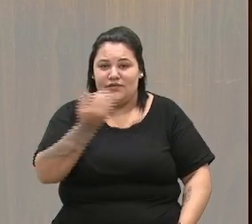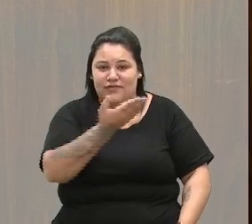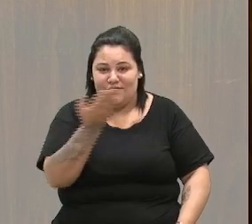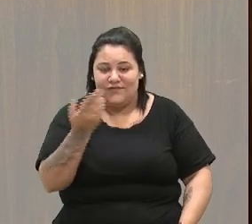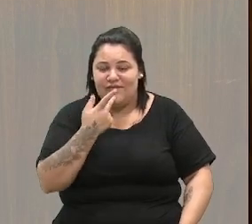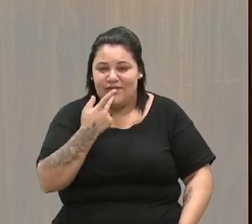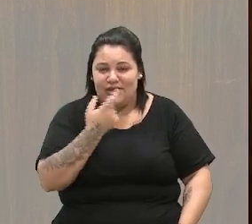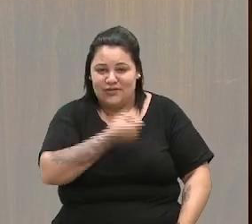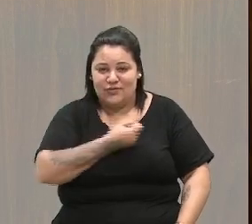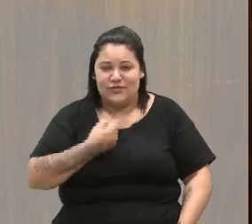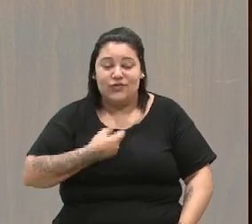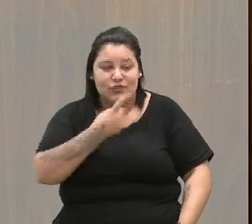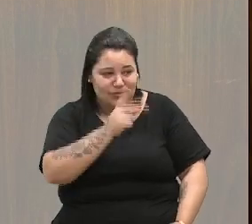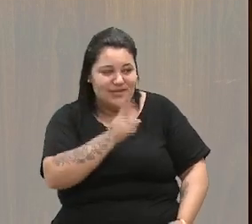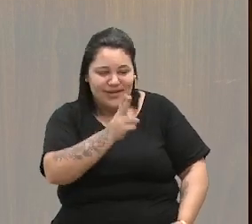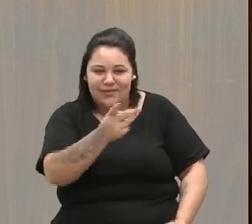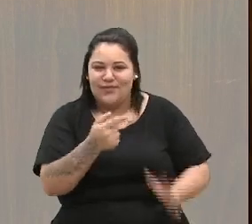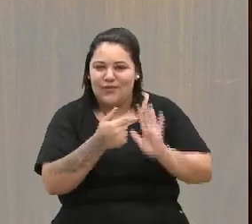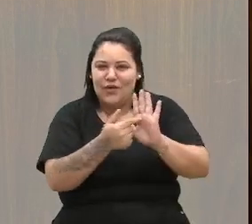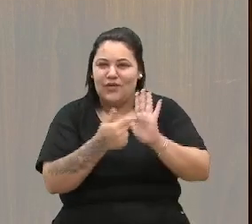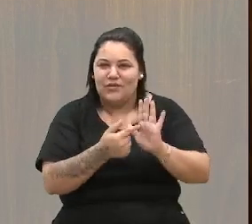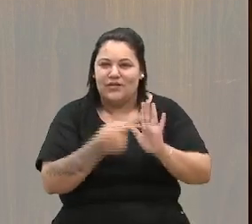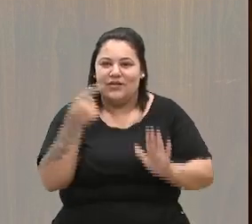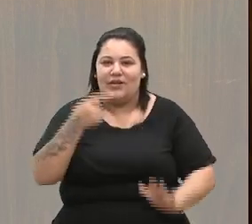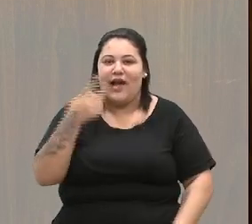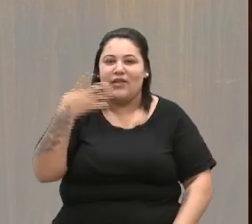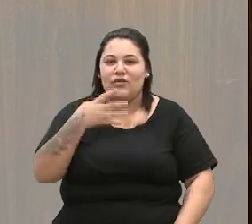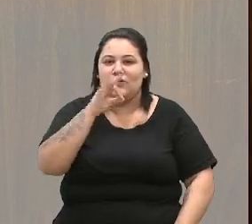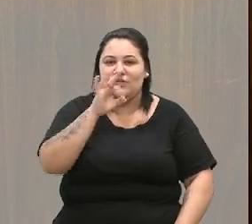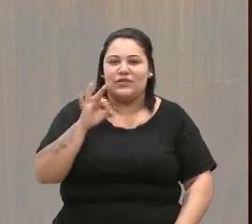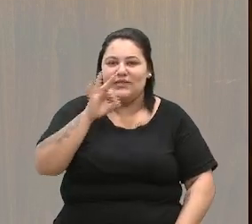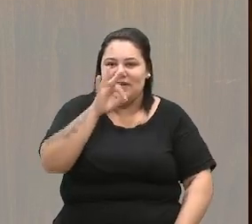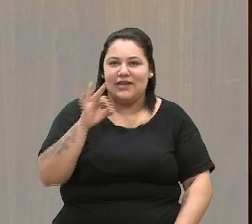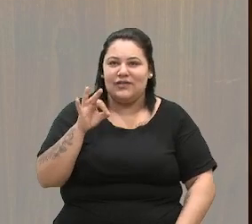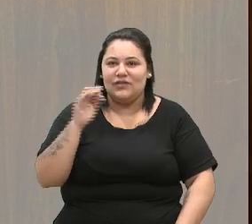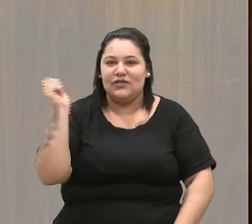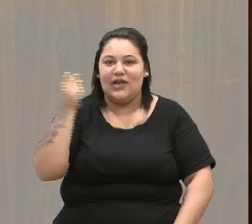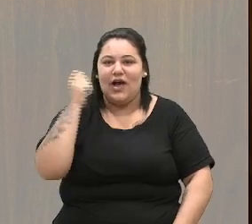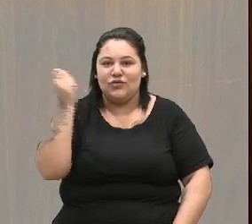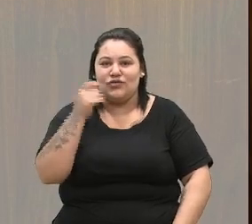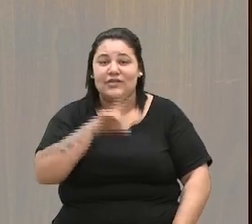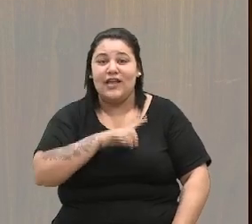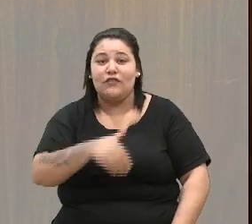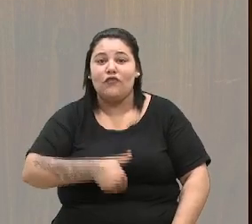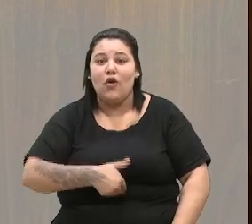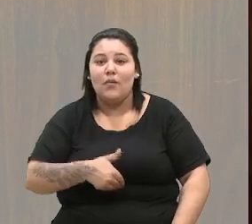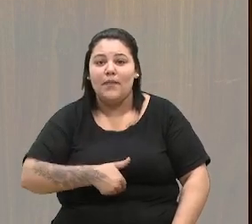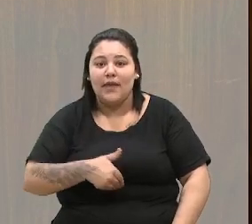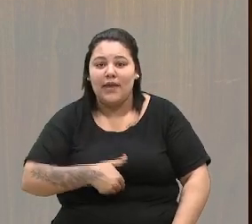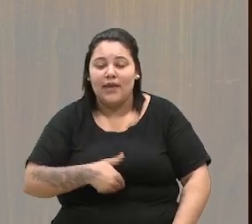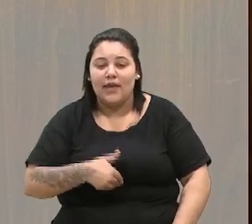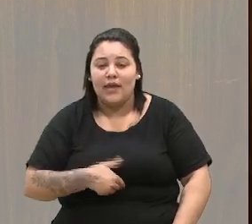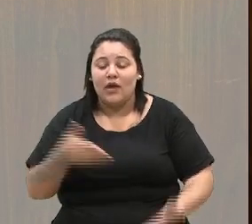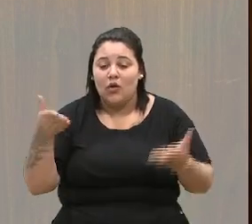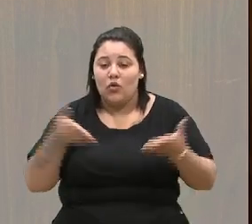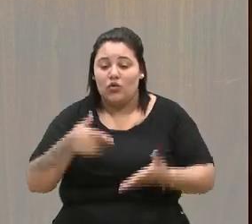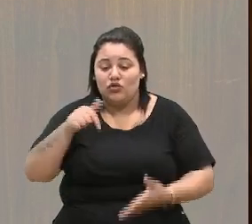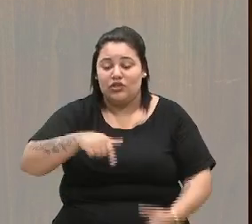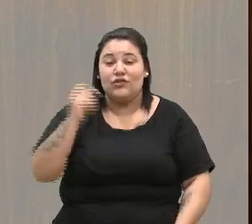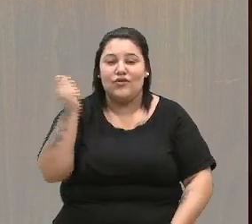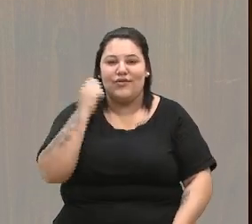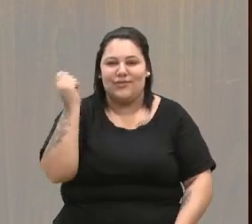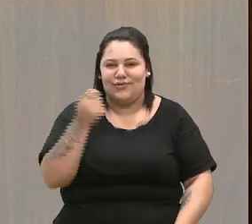dados nas suas falas. 14% dos gaúchos passam fome atualmente no Rio Grande do Sul.